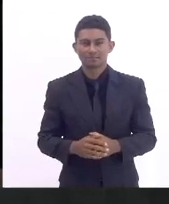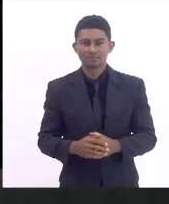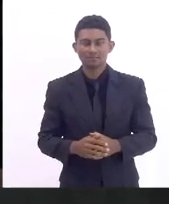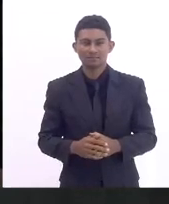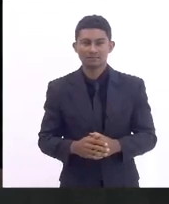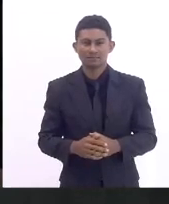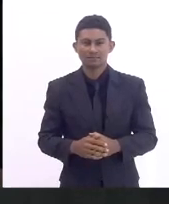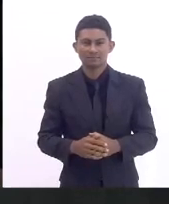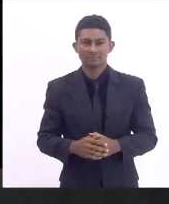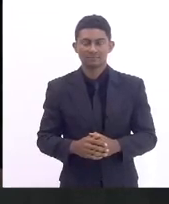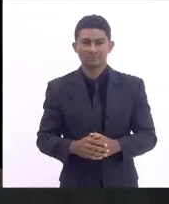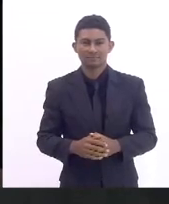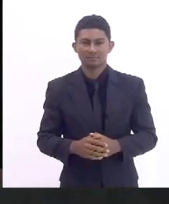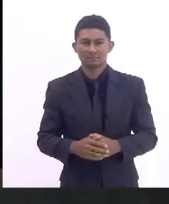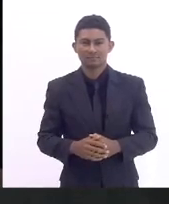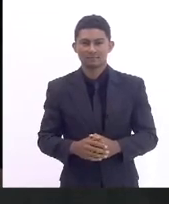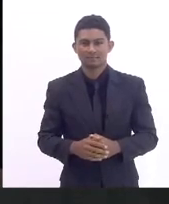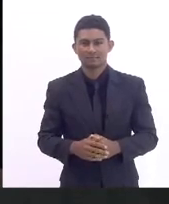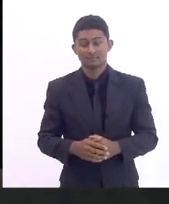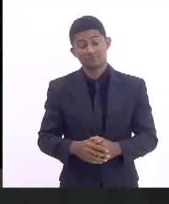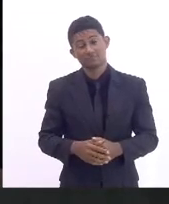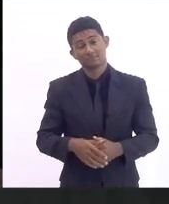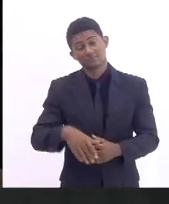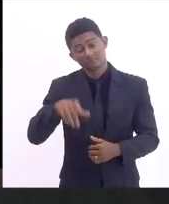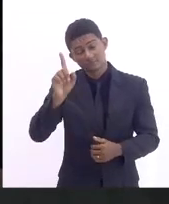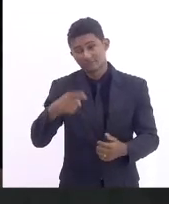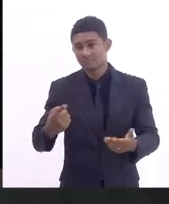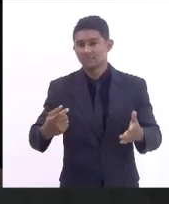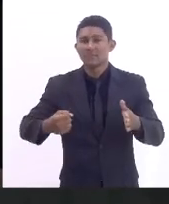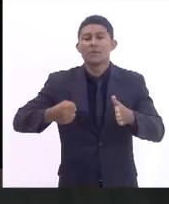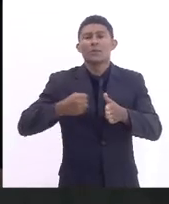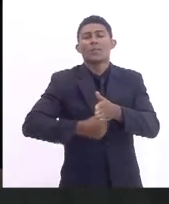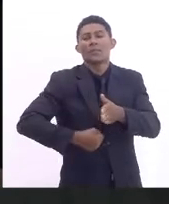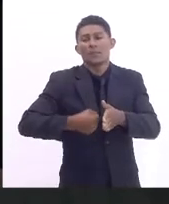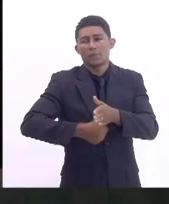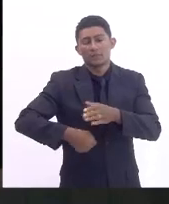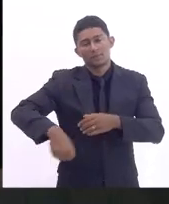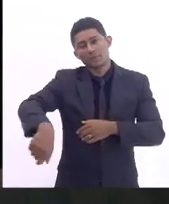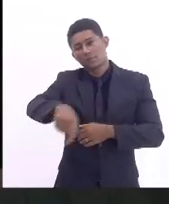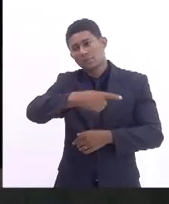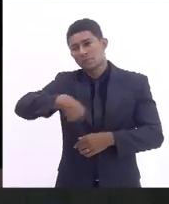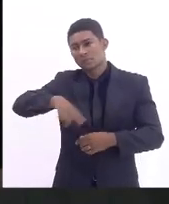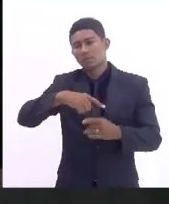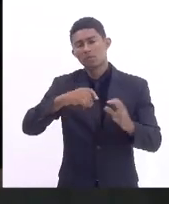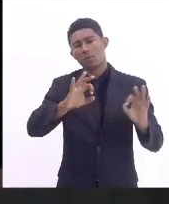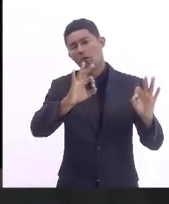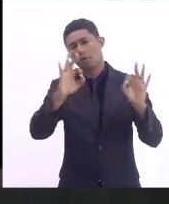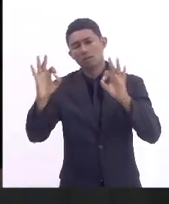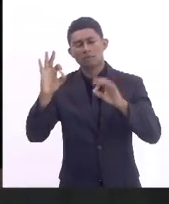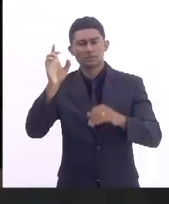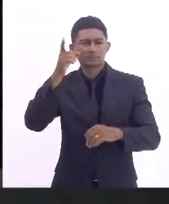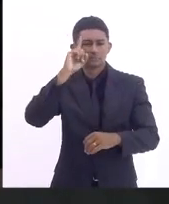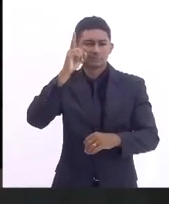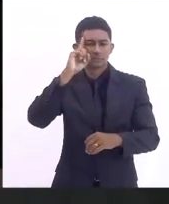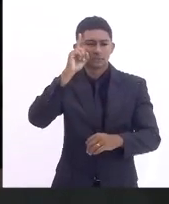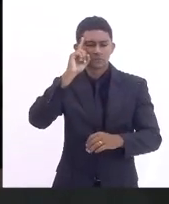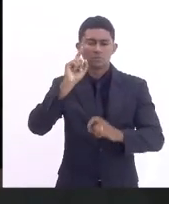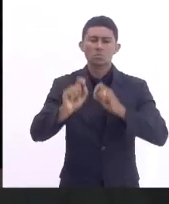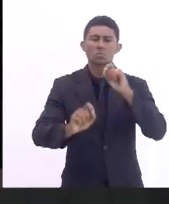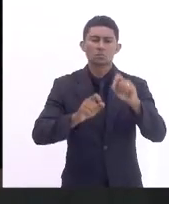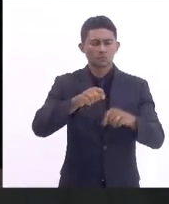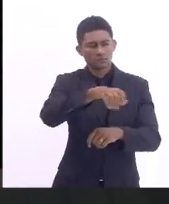desta the thing but que nós assistimos no dia a dia entre o